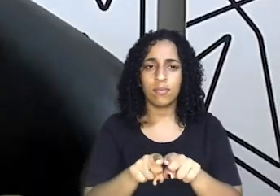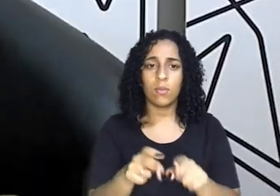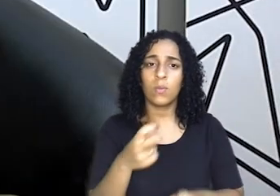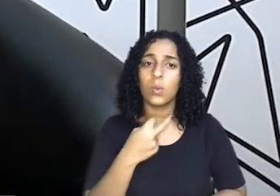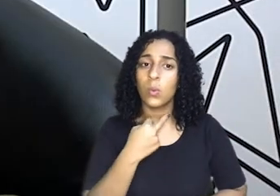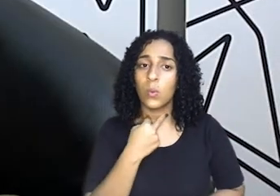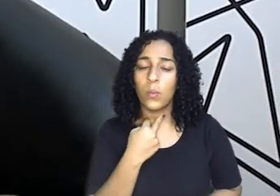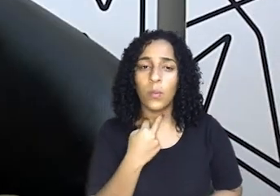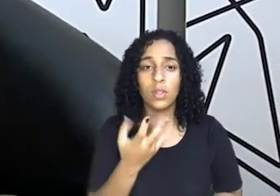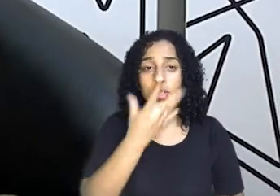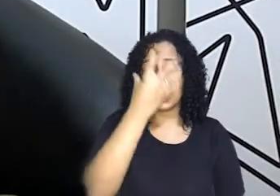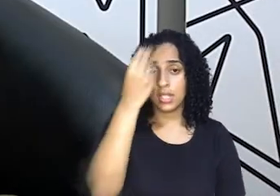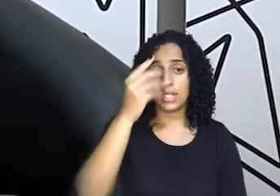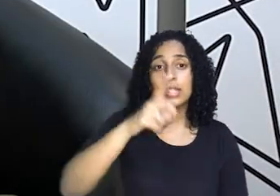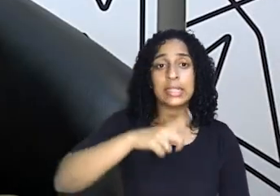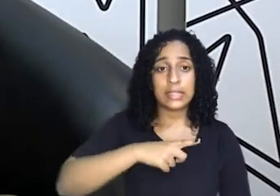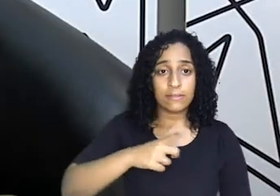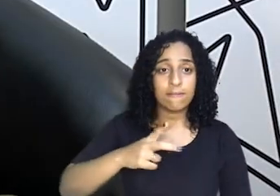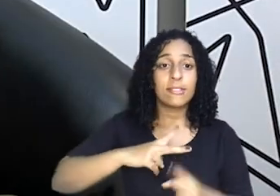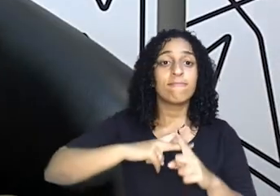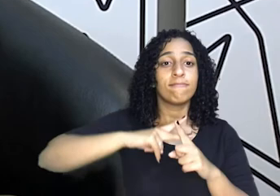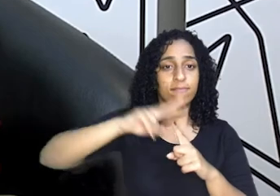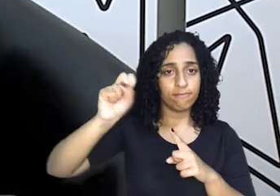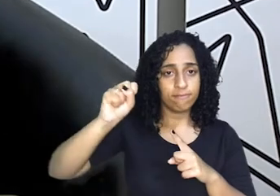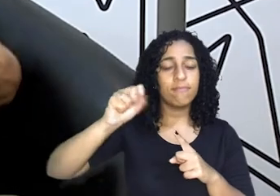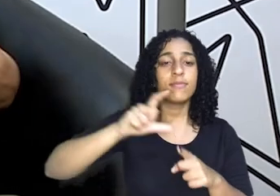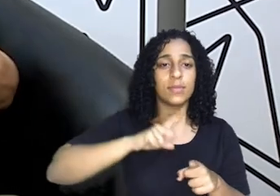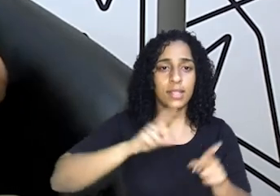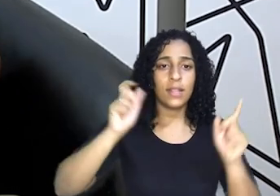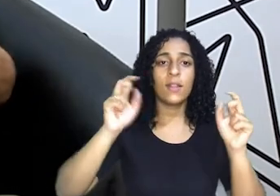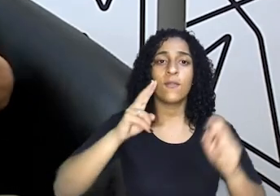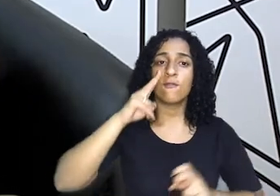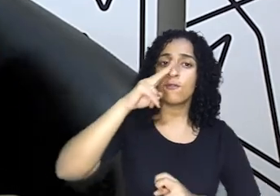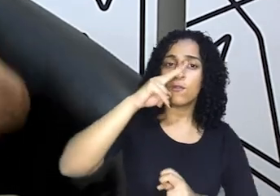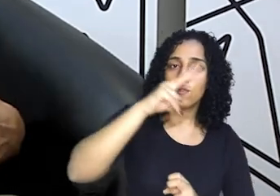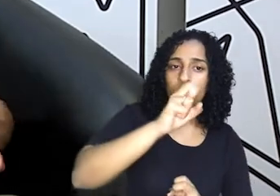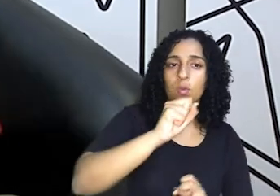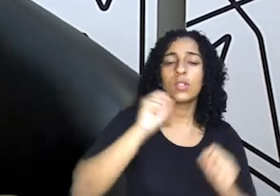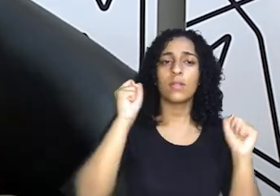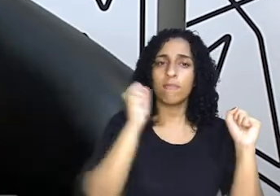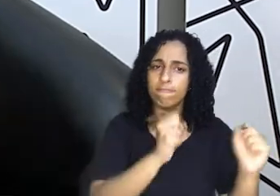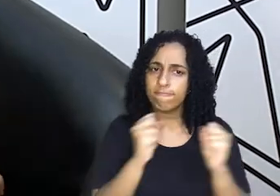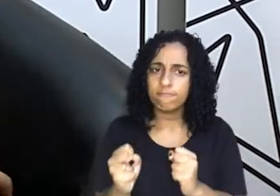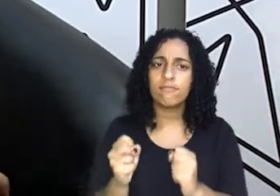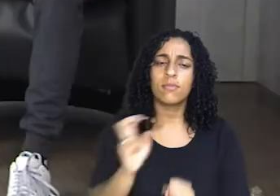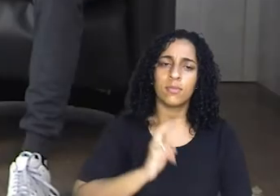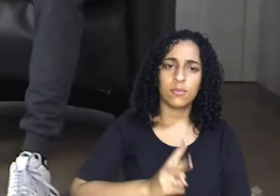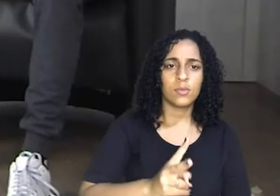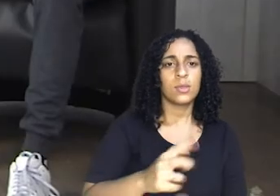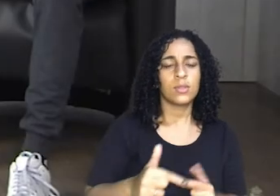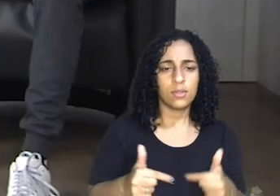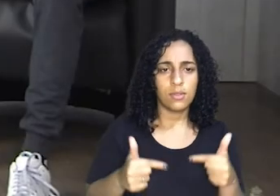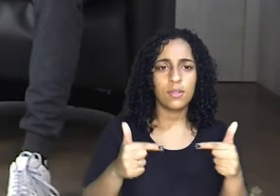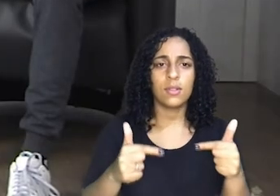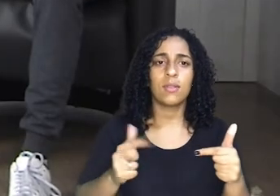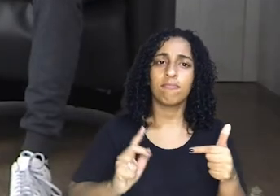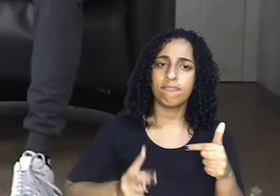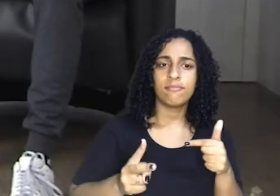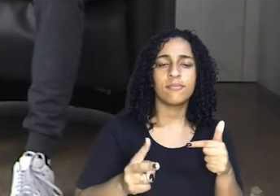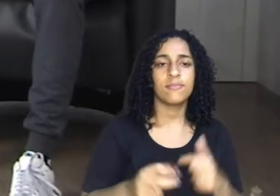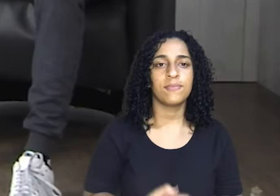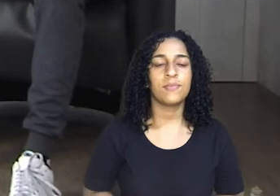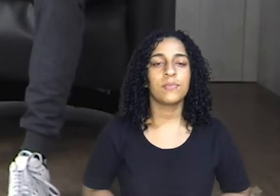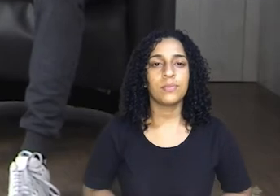que a gente não pode esquecer que a gente teve sim conquistas porque aí a gente tem força e potência para continuar continuar a luta é sempre